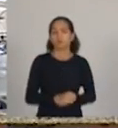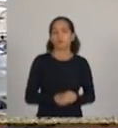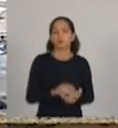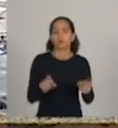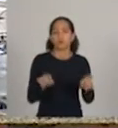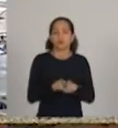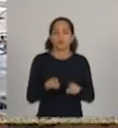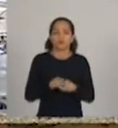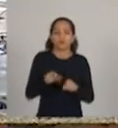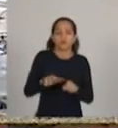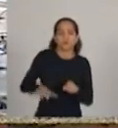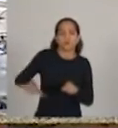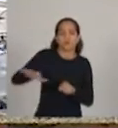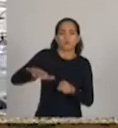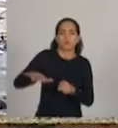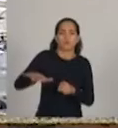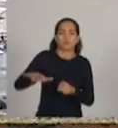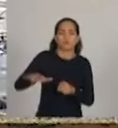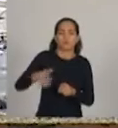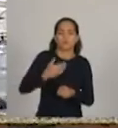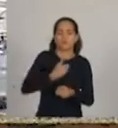como em espaços públicos